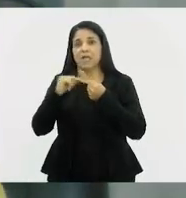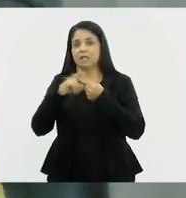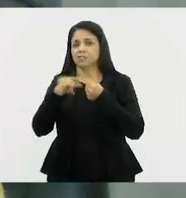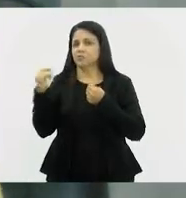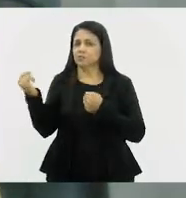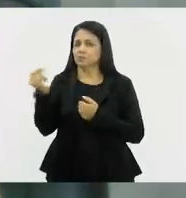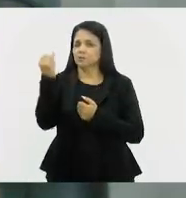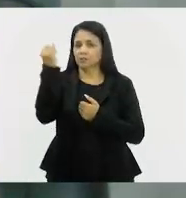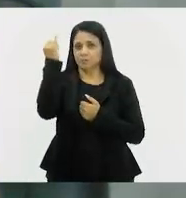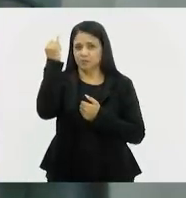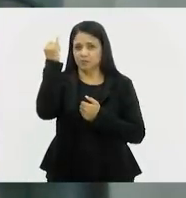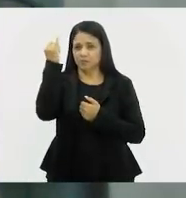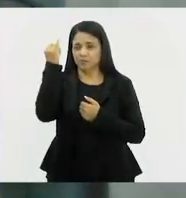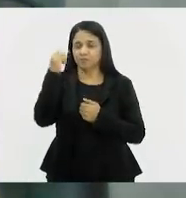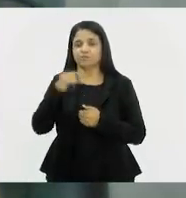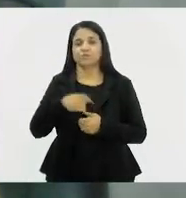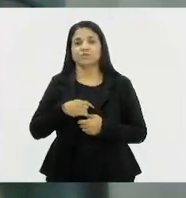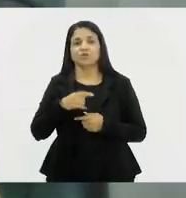O artigo 21,